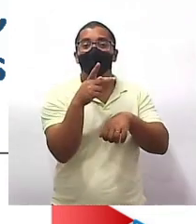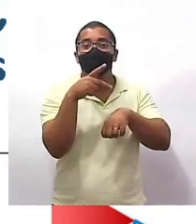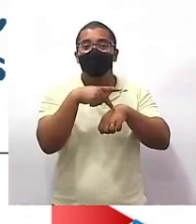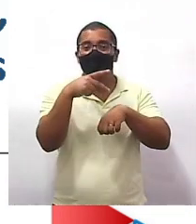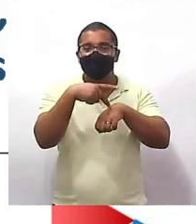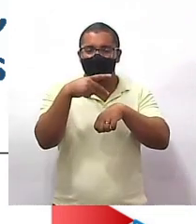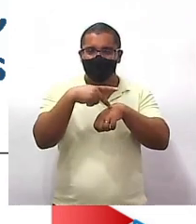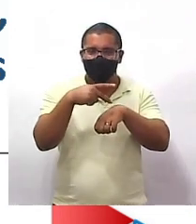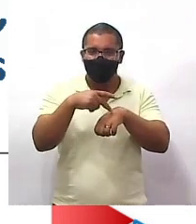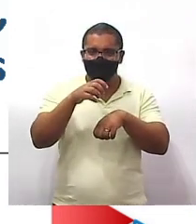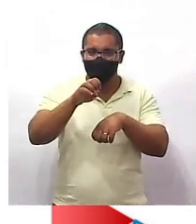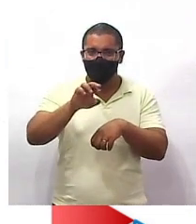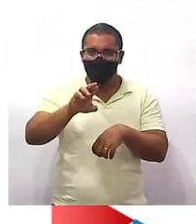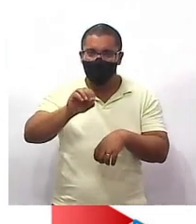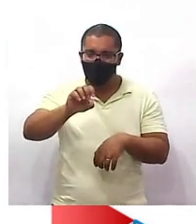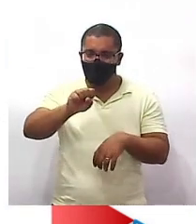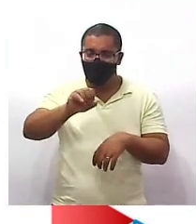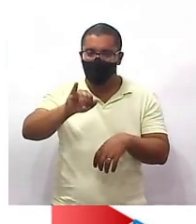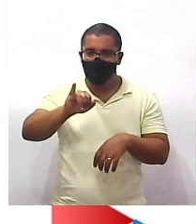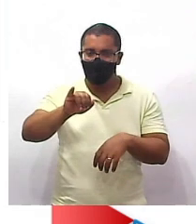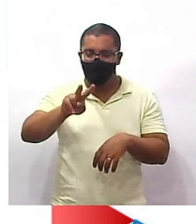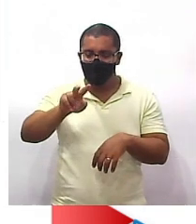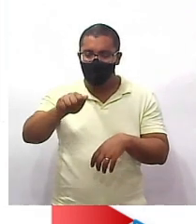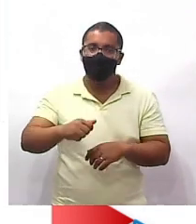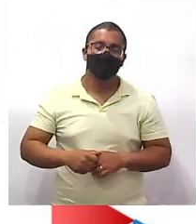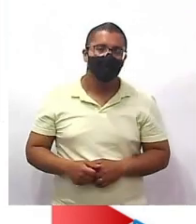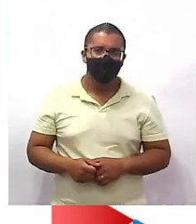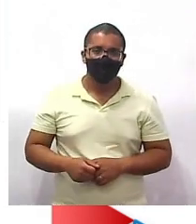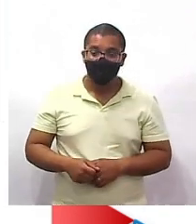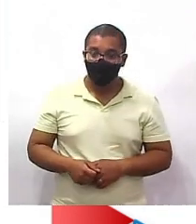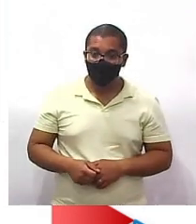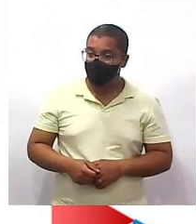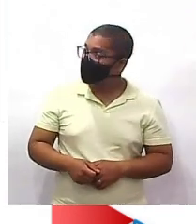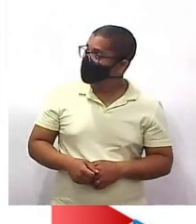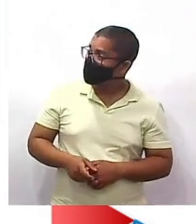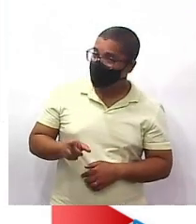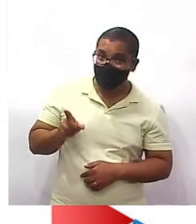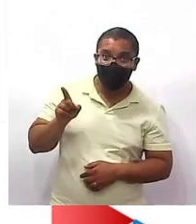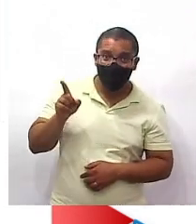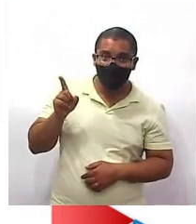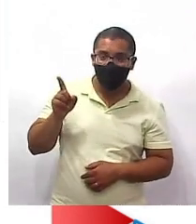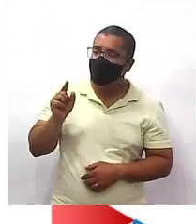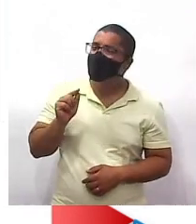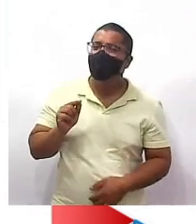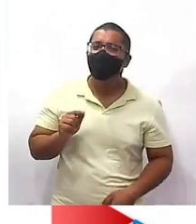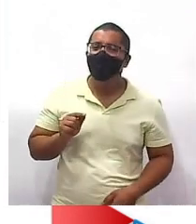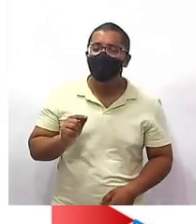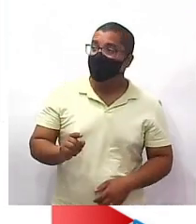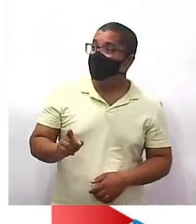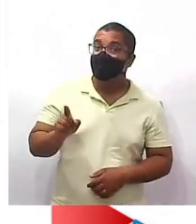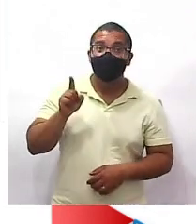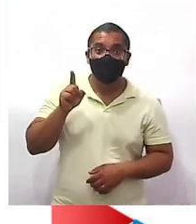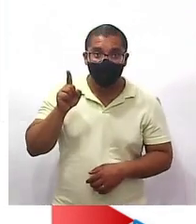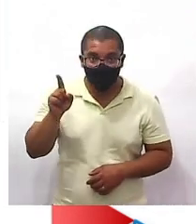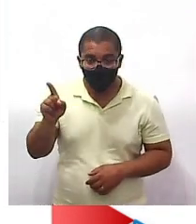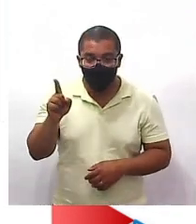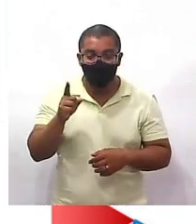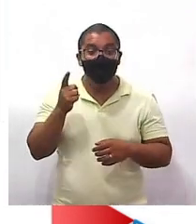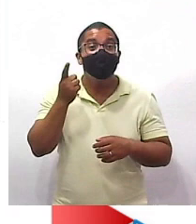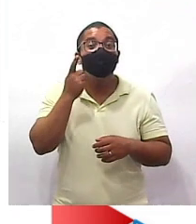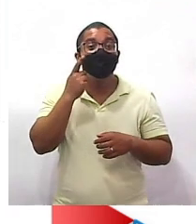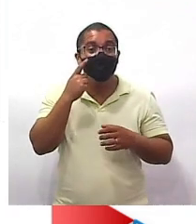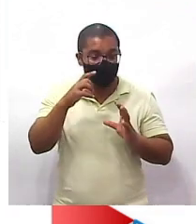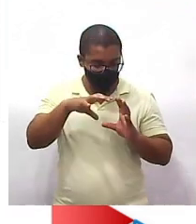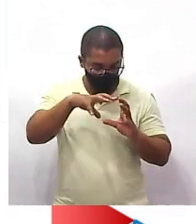dessas rochas em várias atividades humanas. Nessa imagem que está aí na telinha, a gente observa que lá no interior